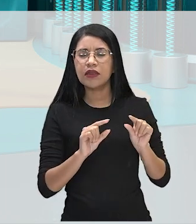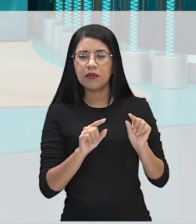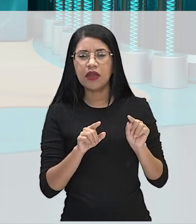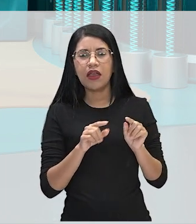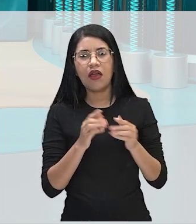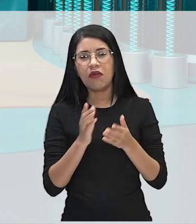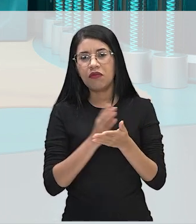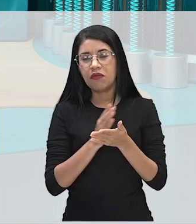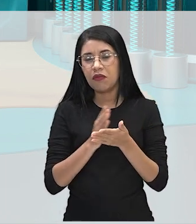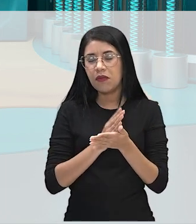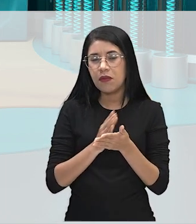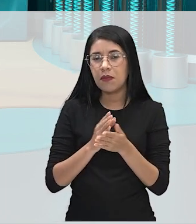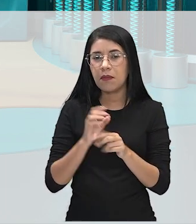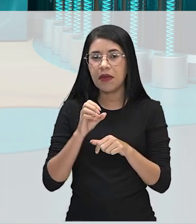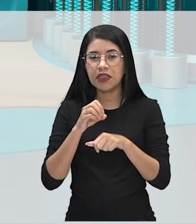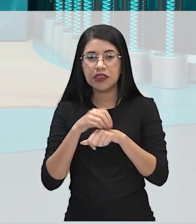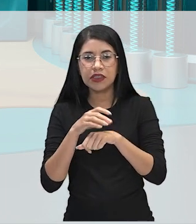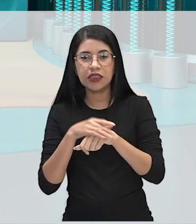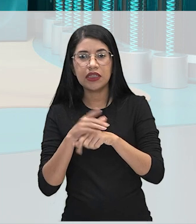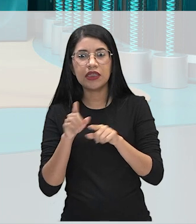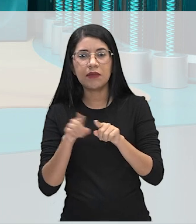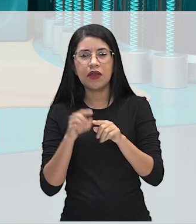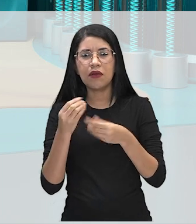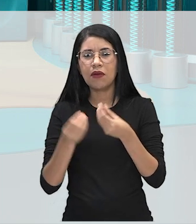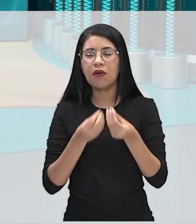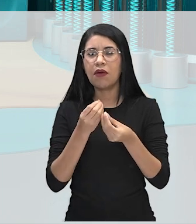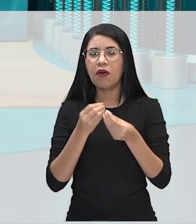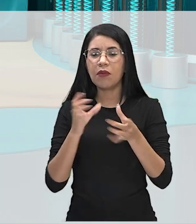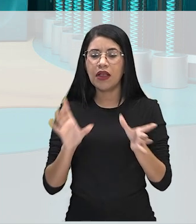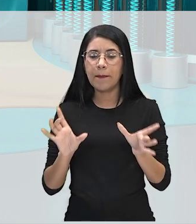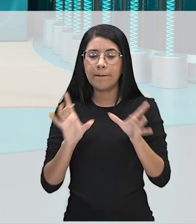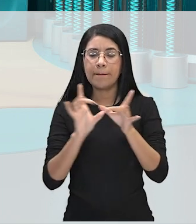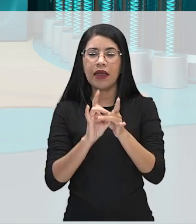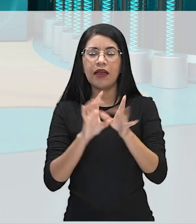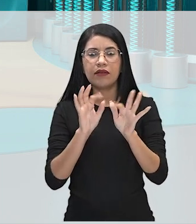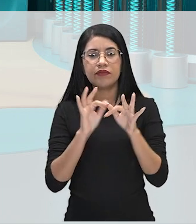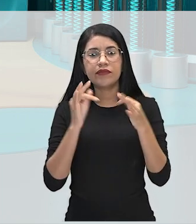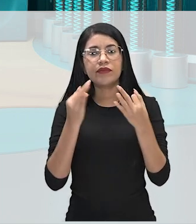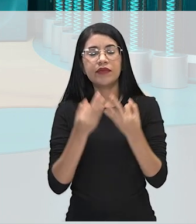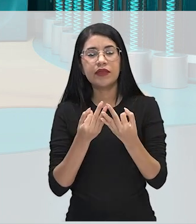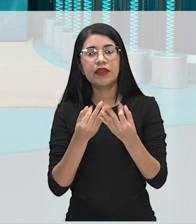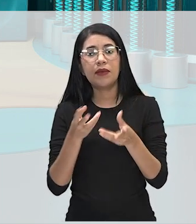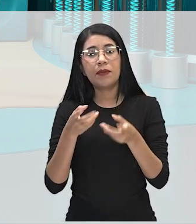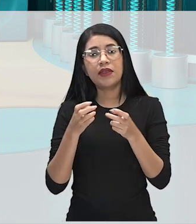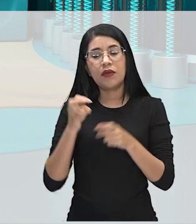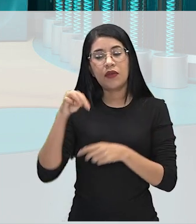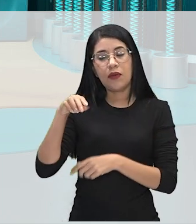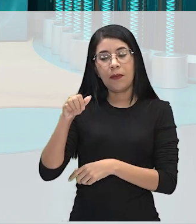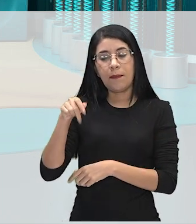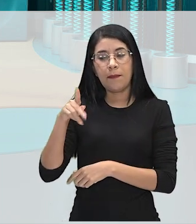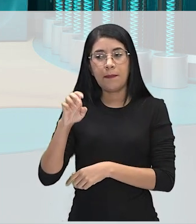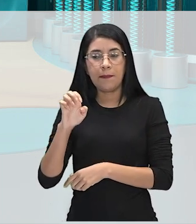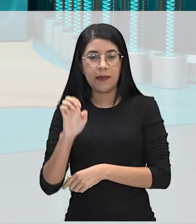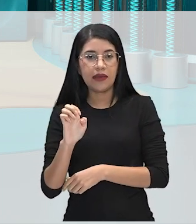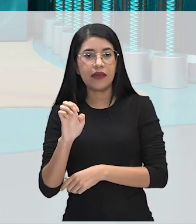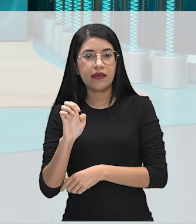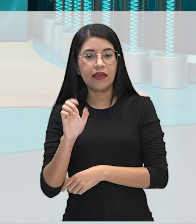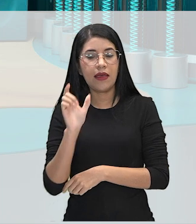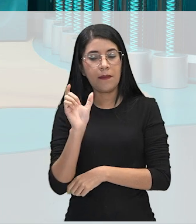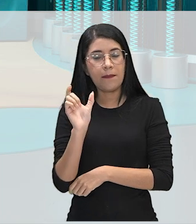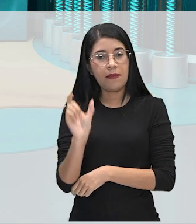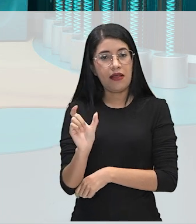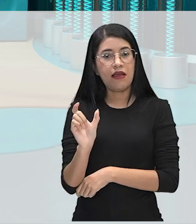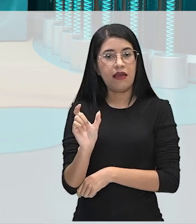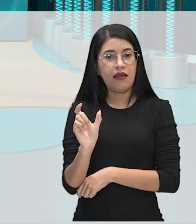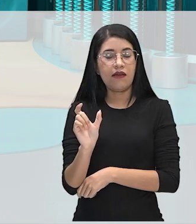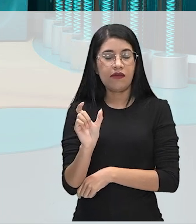fazer para se aproximar mais da família, ok? Vejam que eu tenho make. Eu vou destacar aqui o verbo make, mais